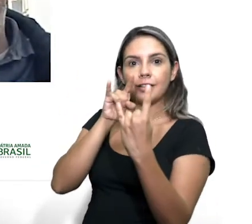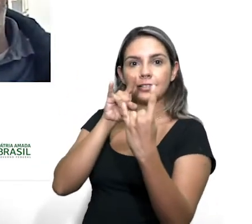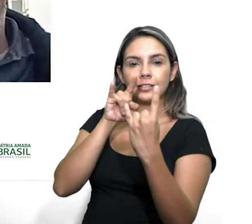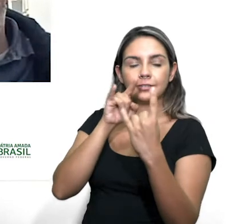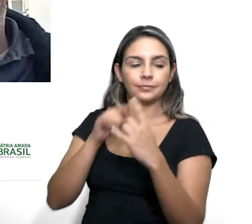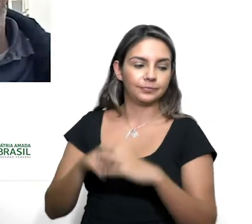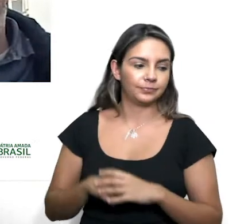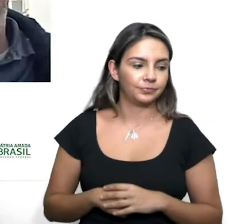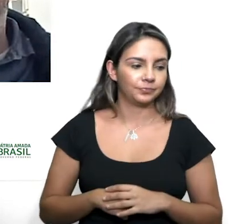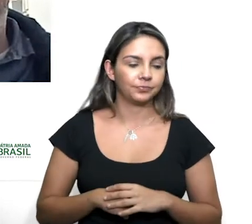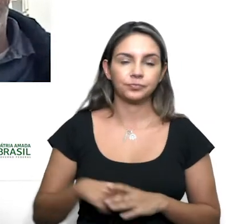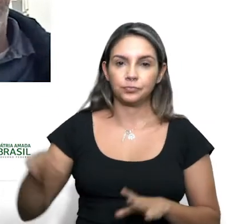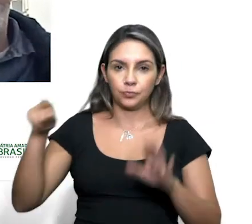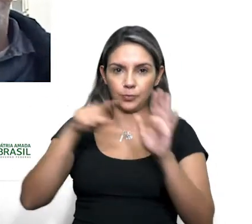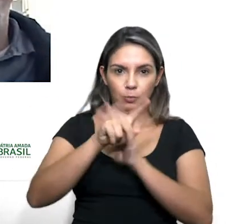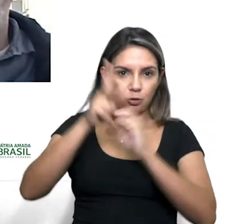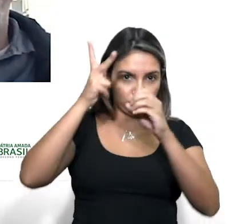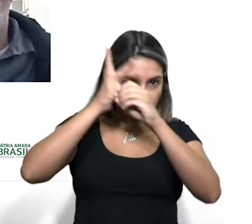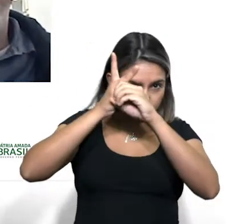Pelo ecrã?